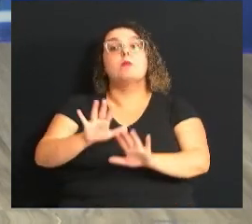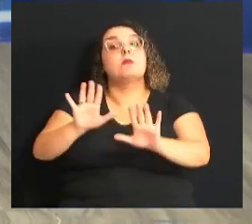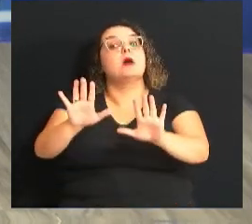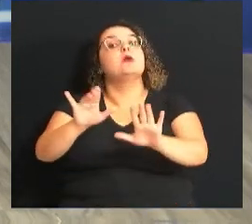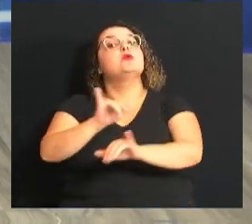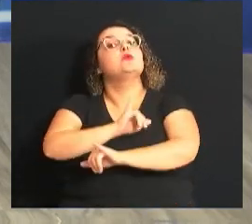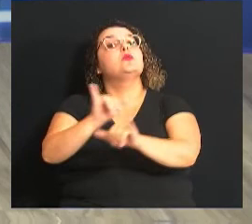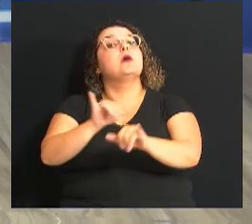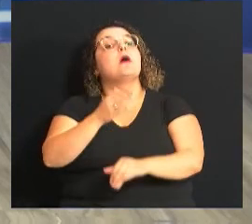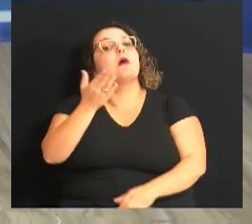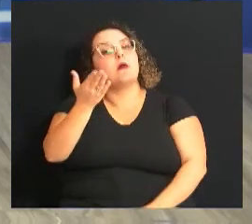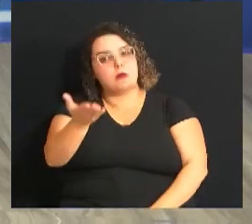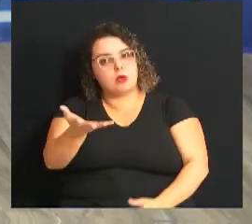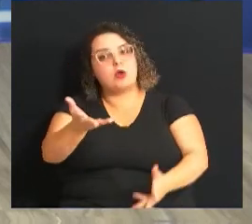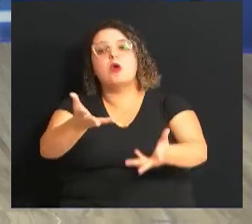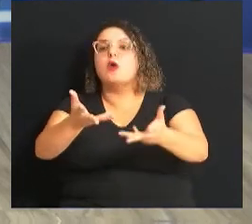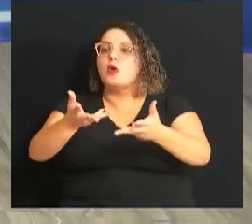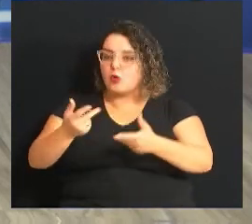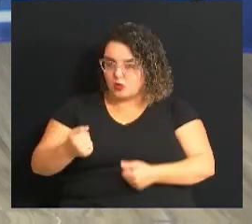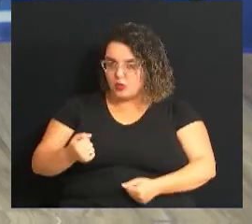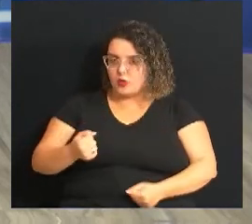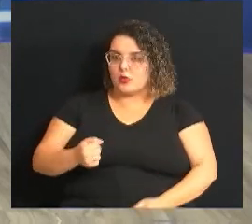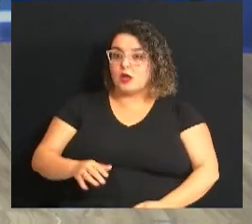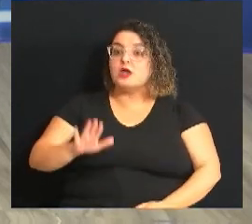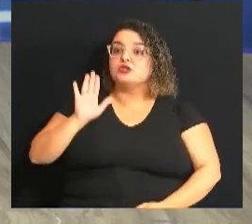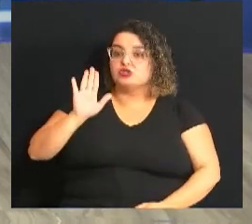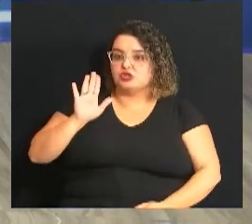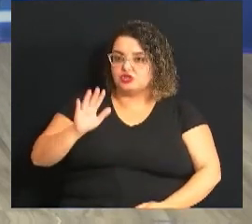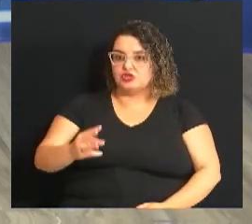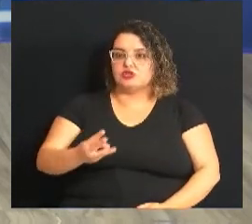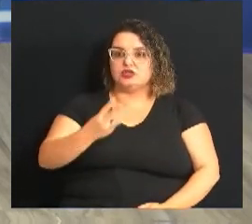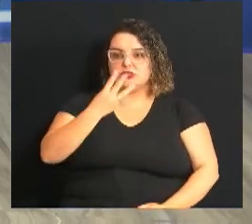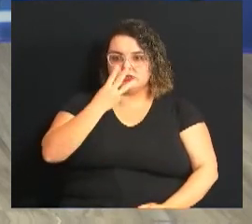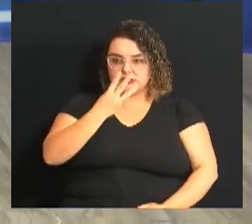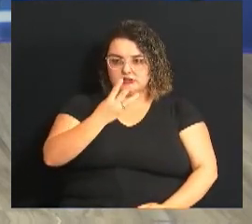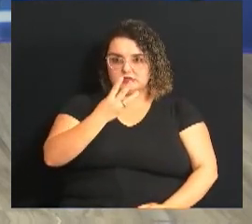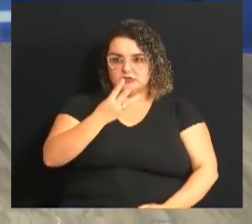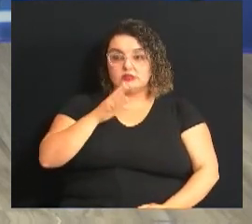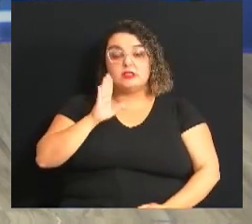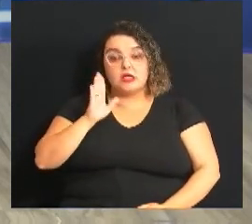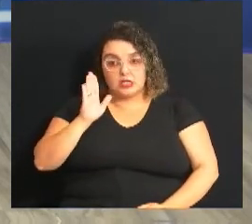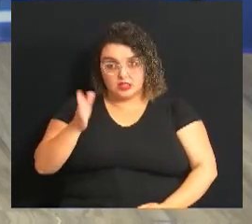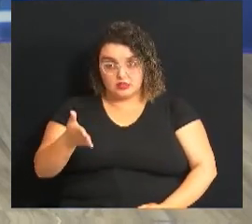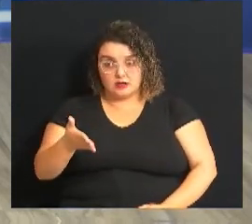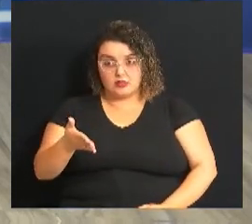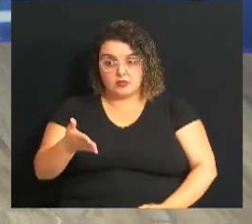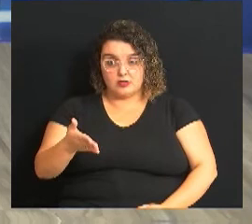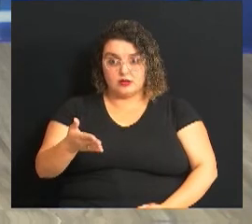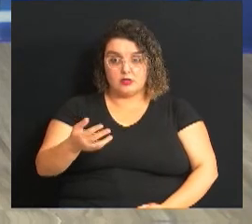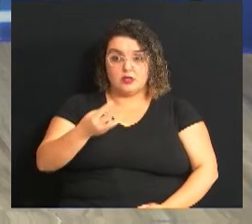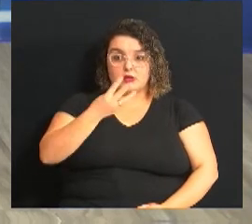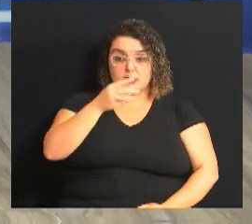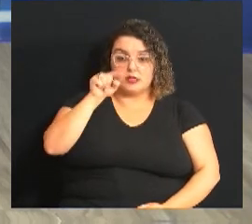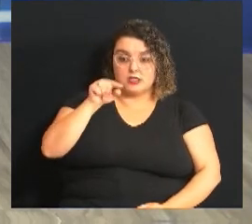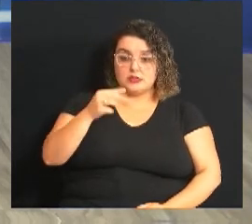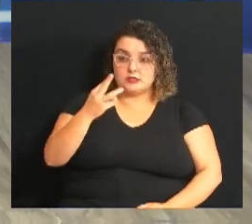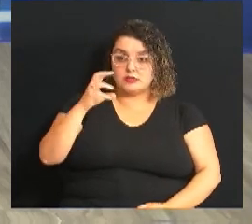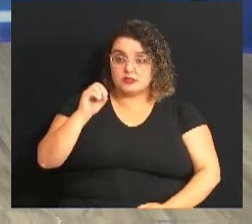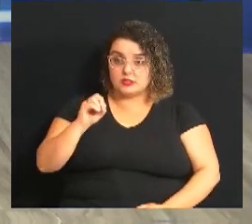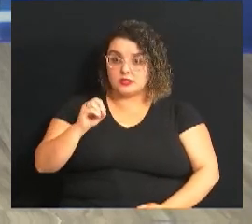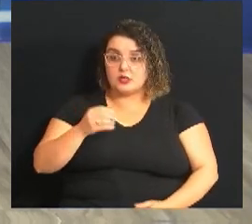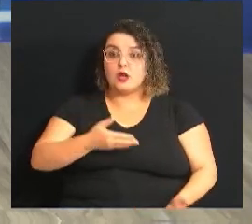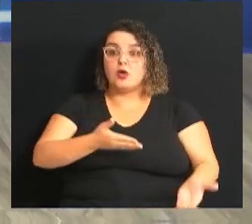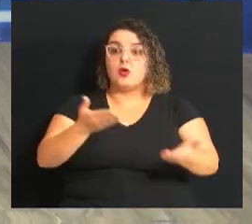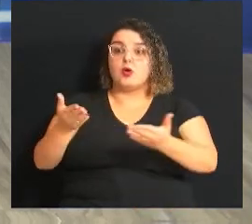para vocês e um convite, hein? Daqui a pouco, às 3h30, 3 horas mais 30 minutos, eu apresento